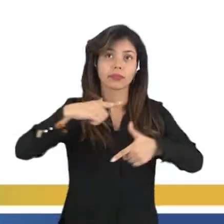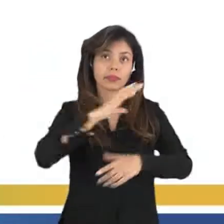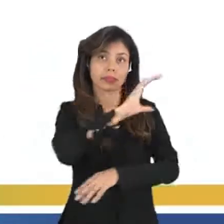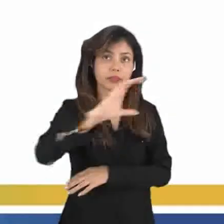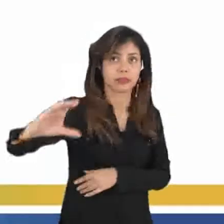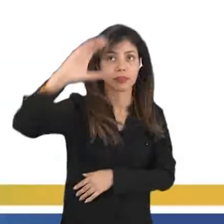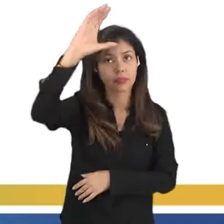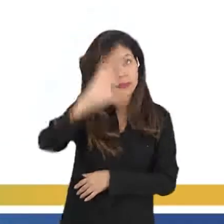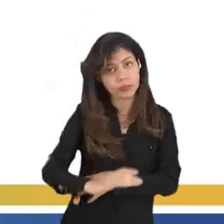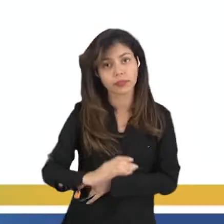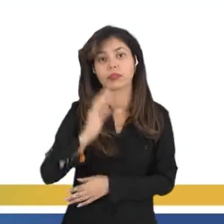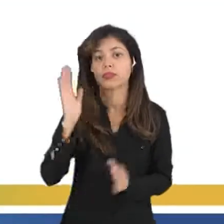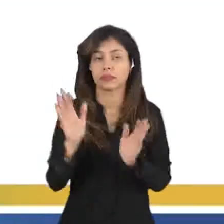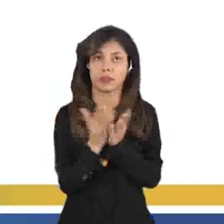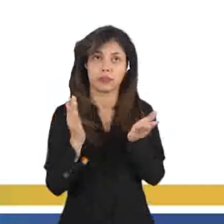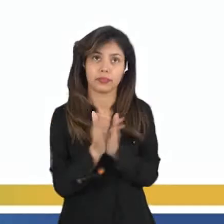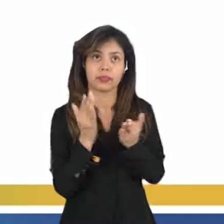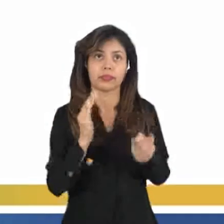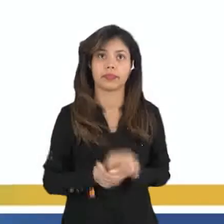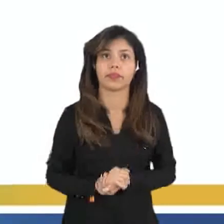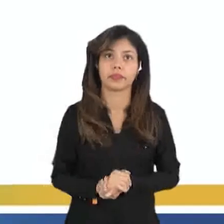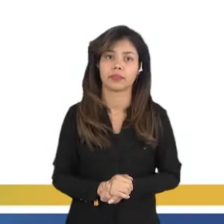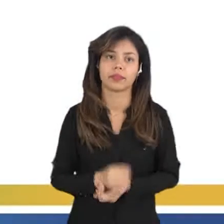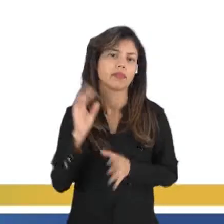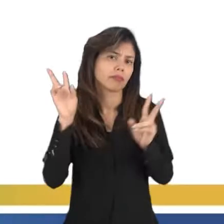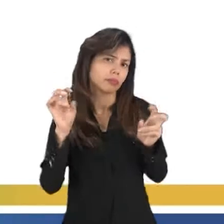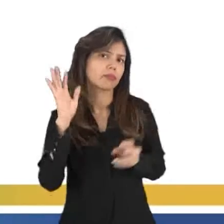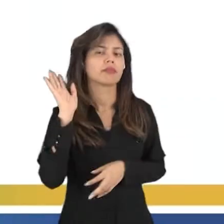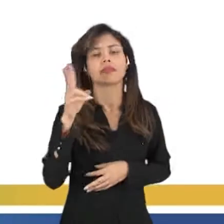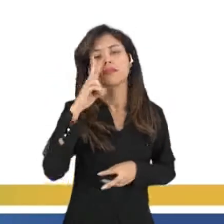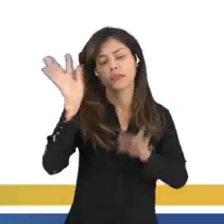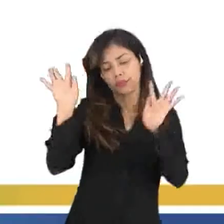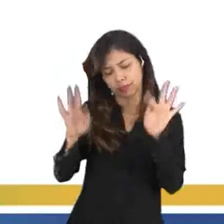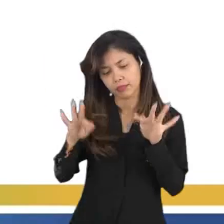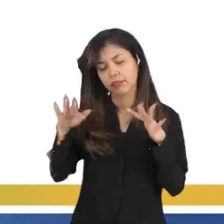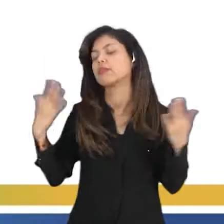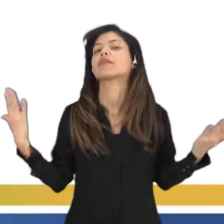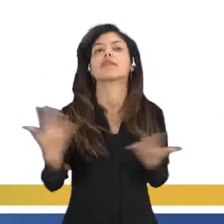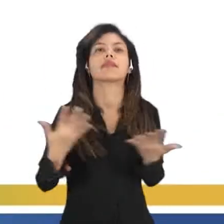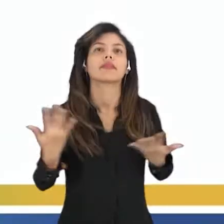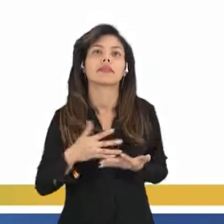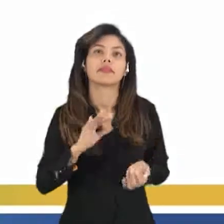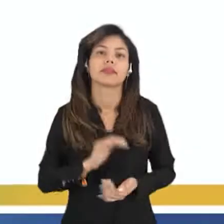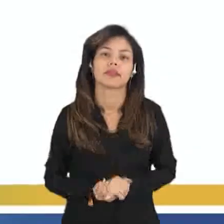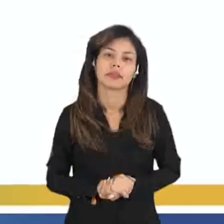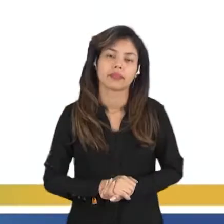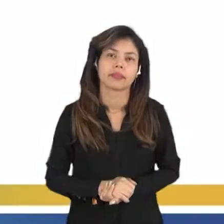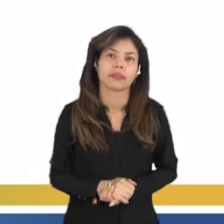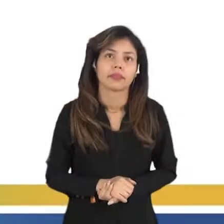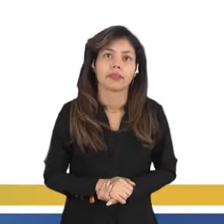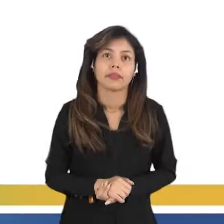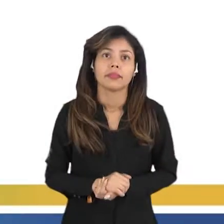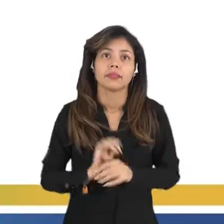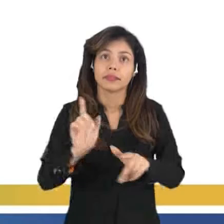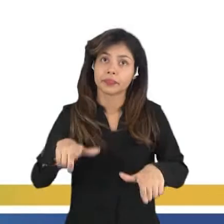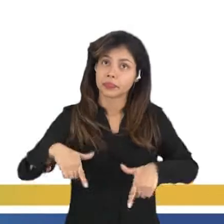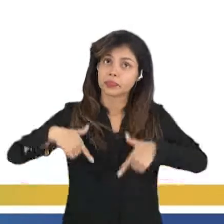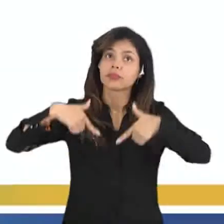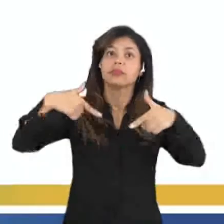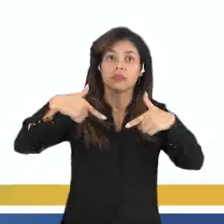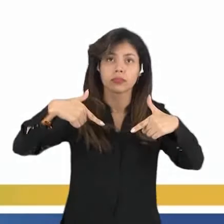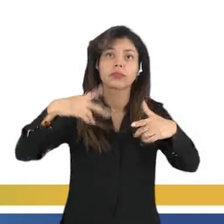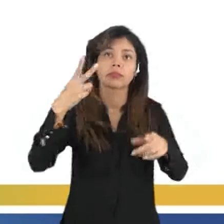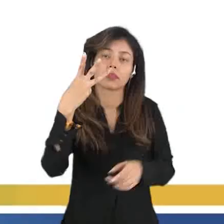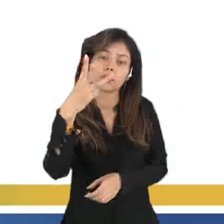é a luta entre católicos e protestantes. É o assunto que a gente finalizou a nossa aula de hoje. Então, os